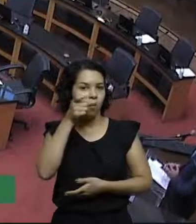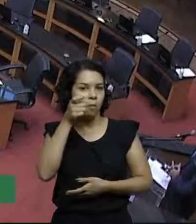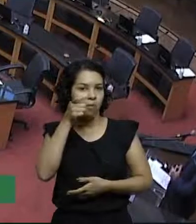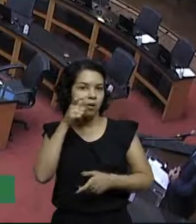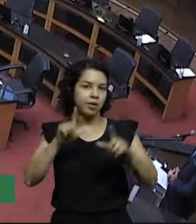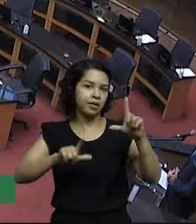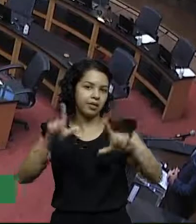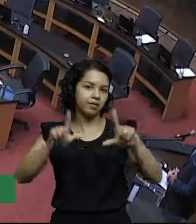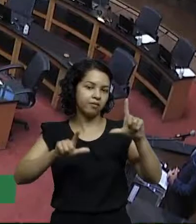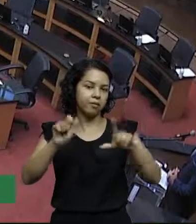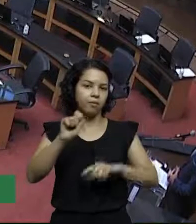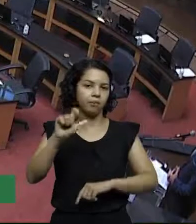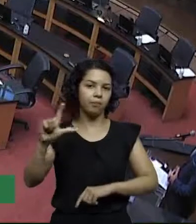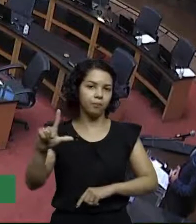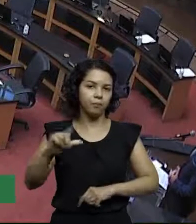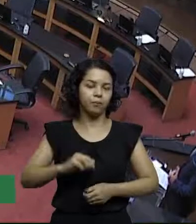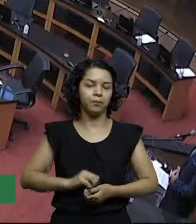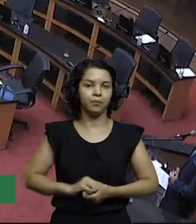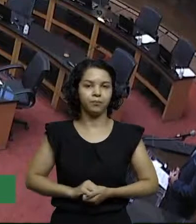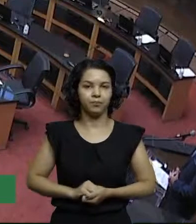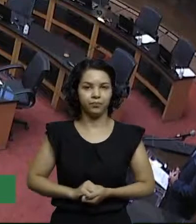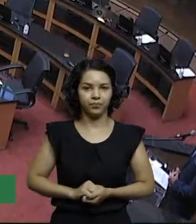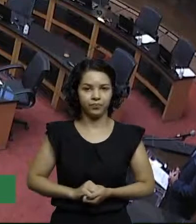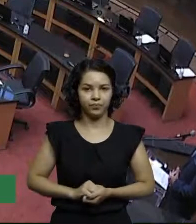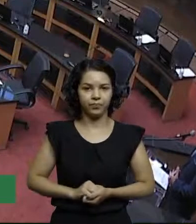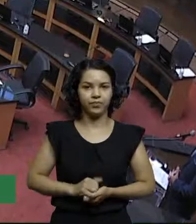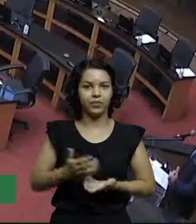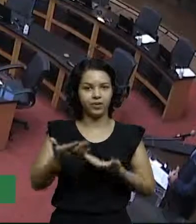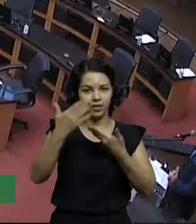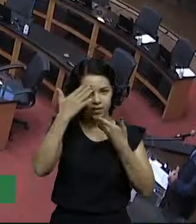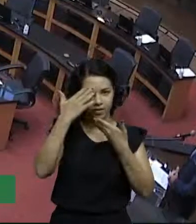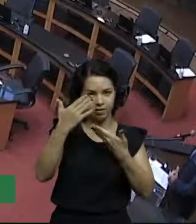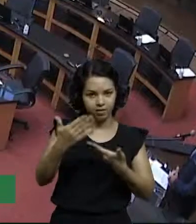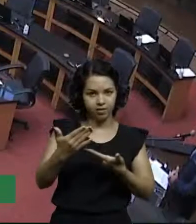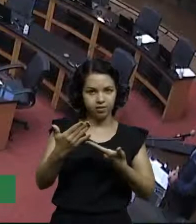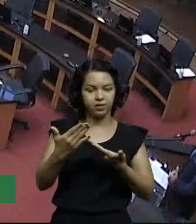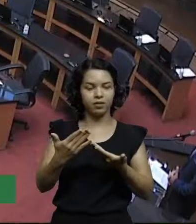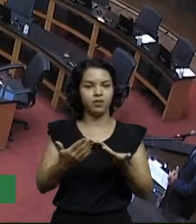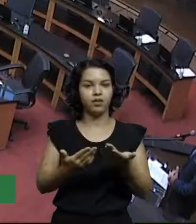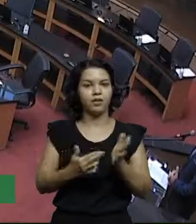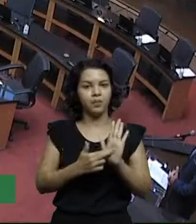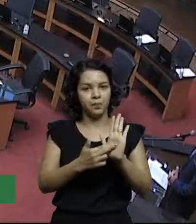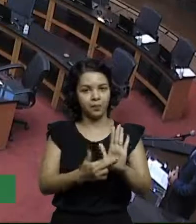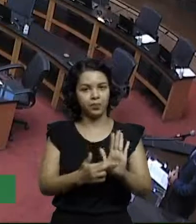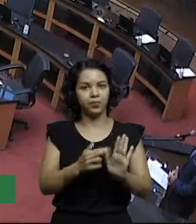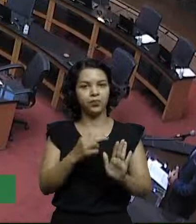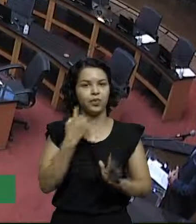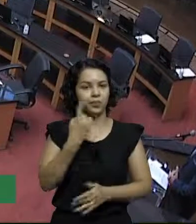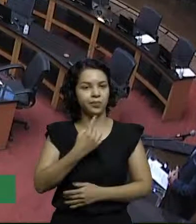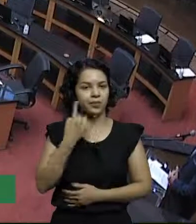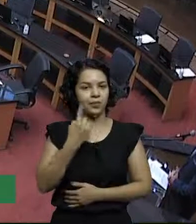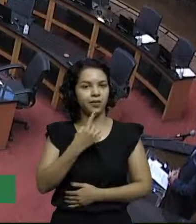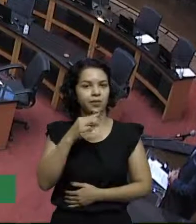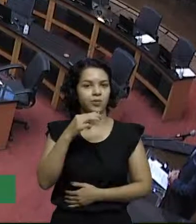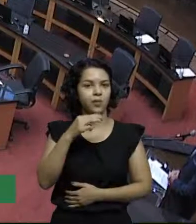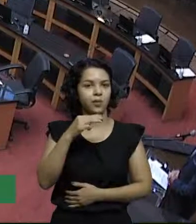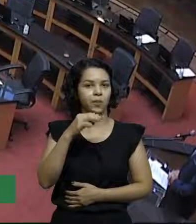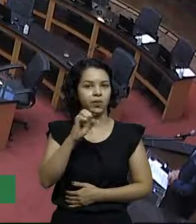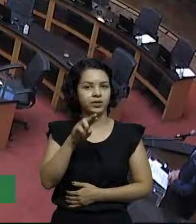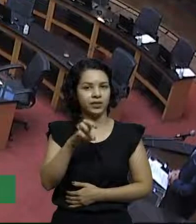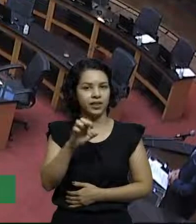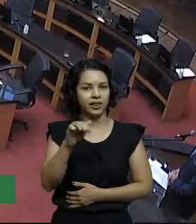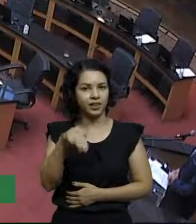AU. Quero agradecer, então, em nome do deputado Mocelin, esse parlamento, pela